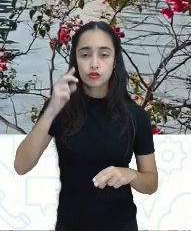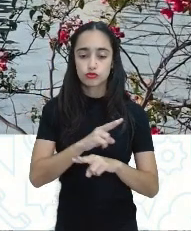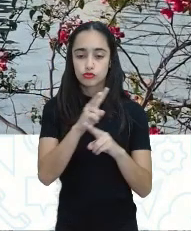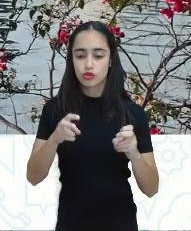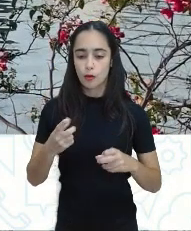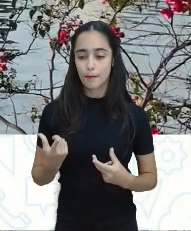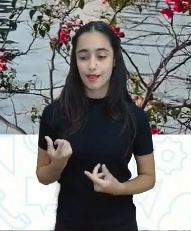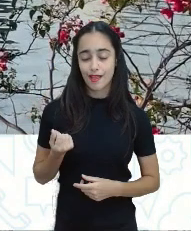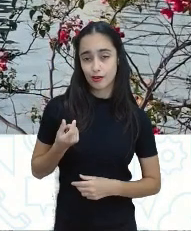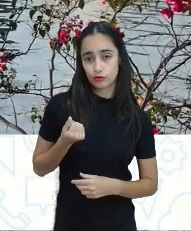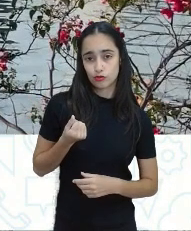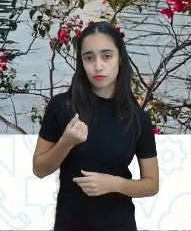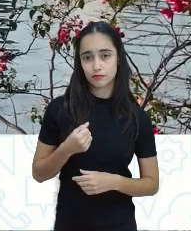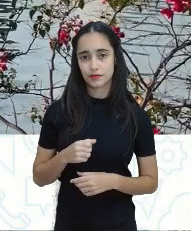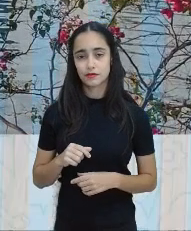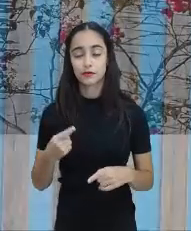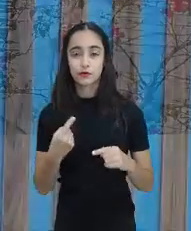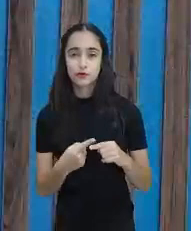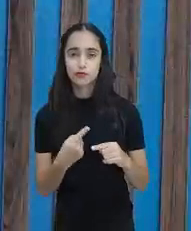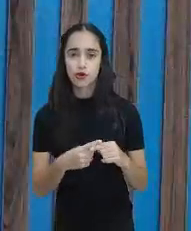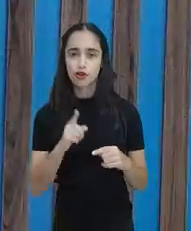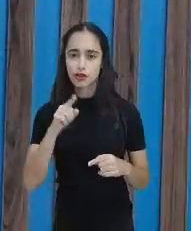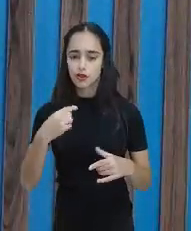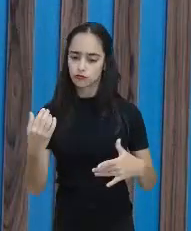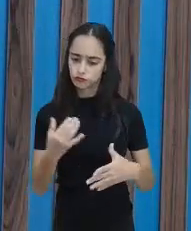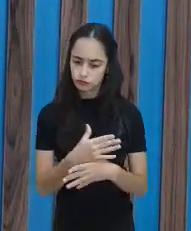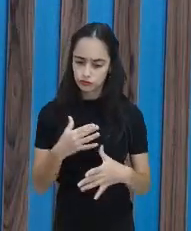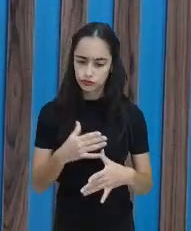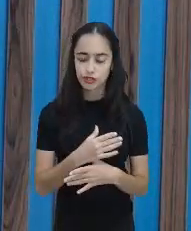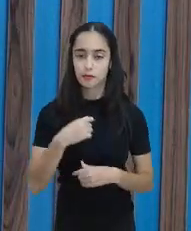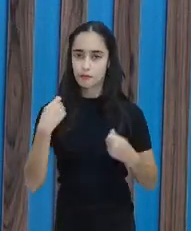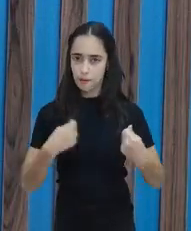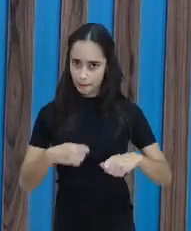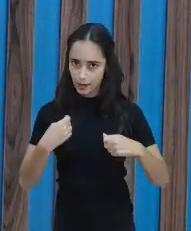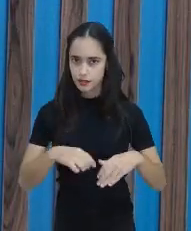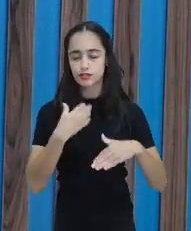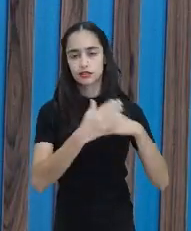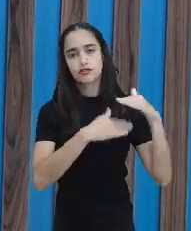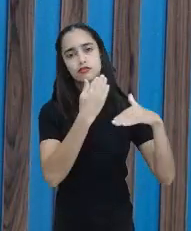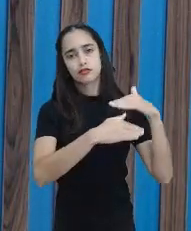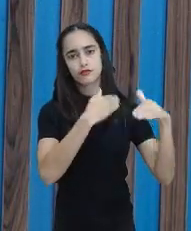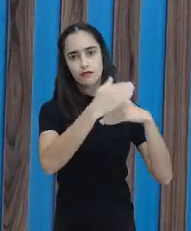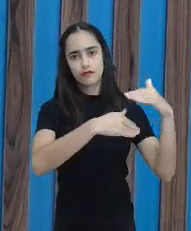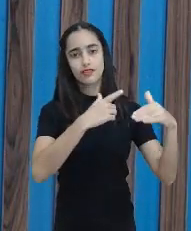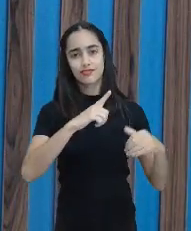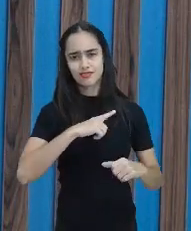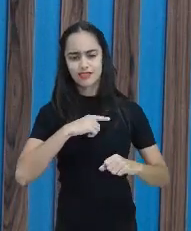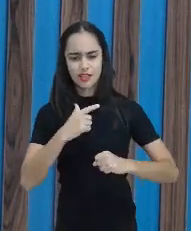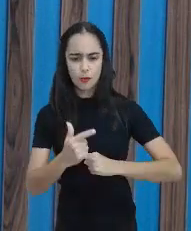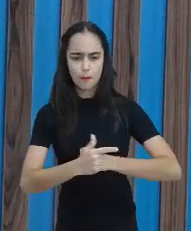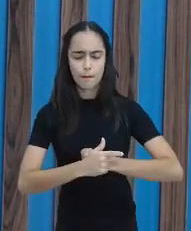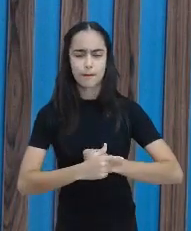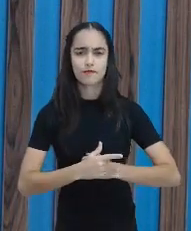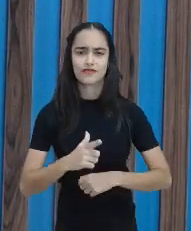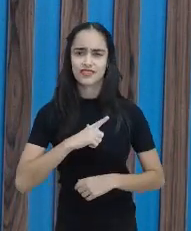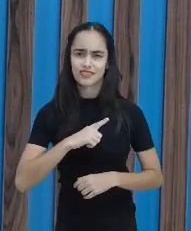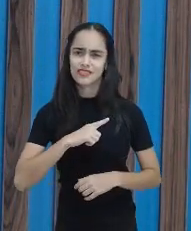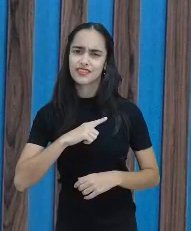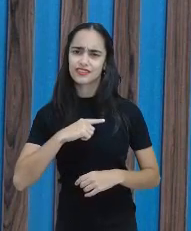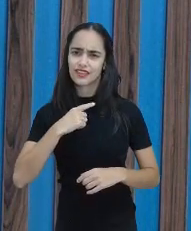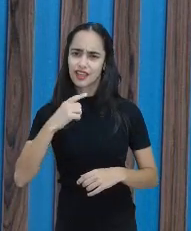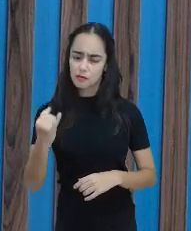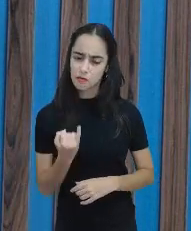setor da nossa sociedade que precisa se desenvolver, a economia tem o seu papel, tem a sua importância, assim como a